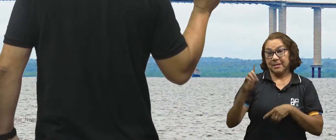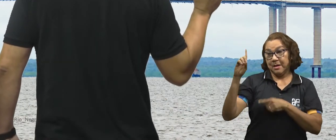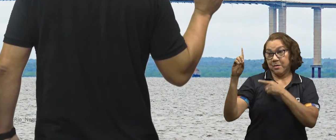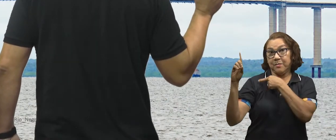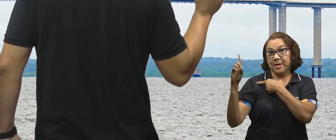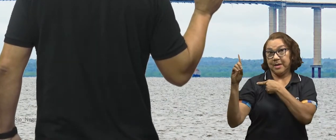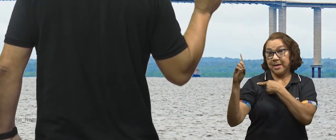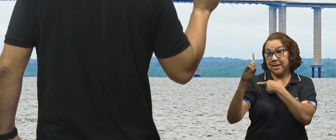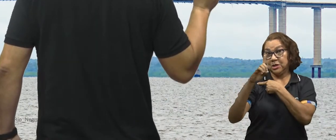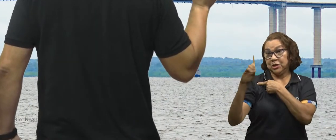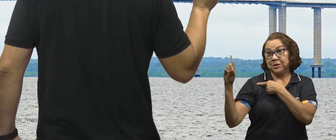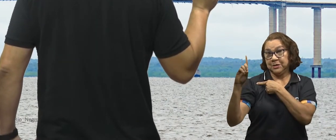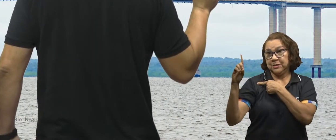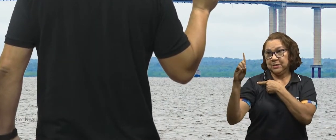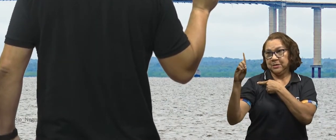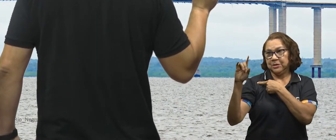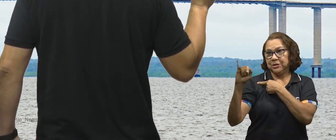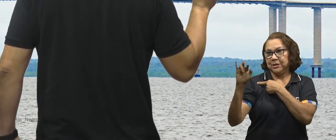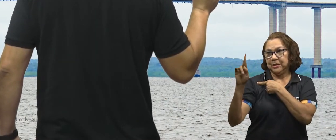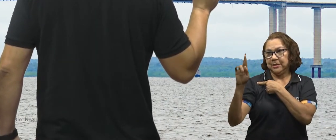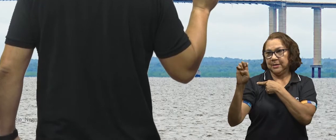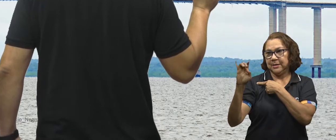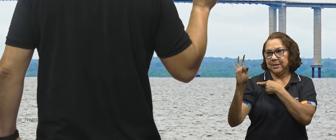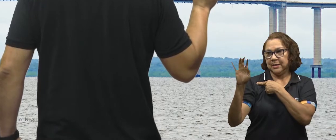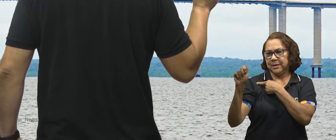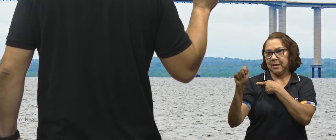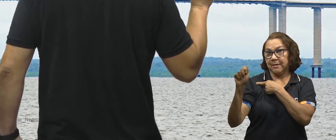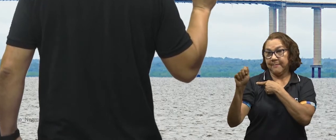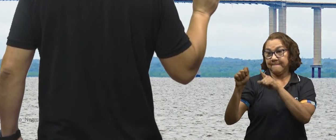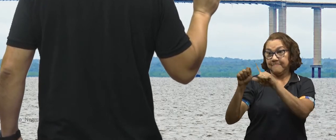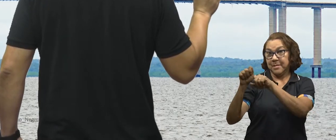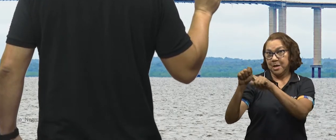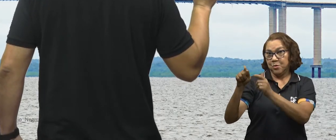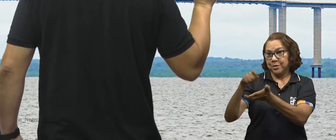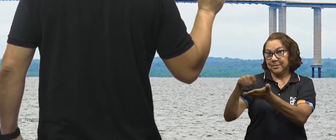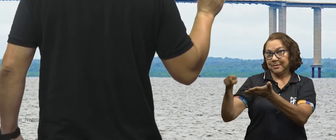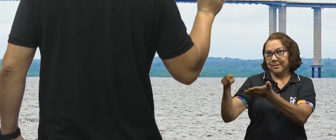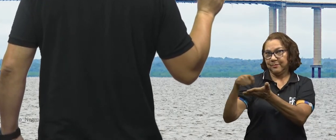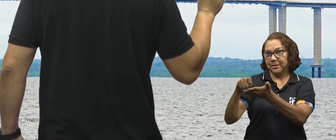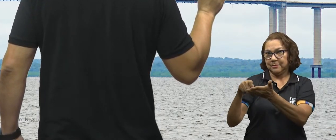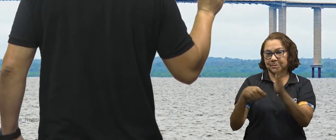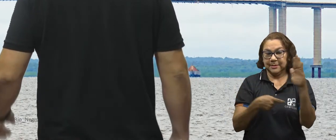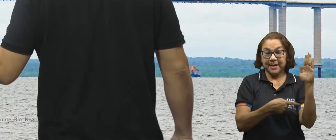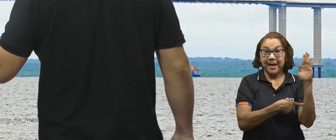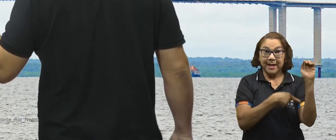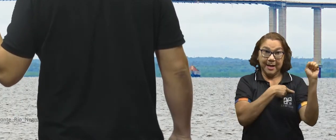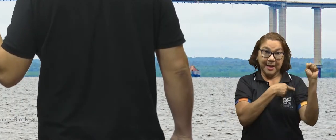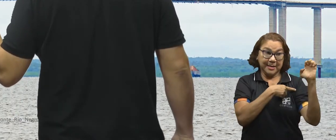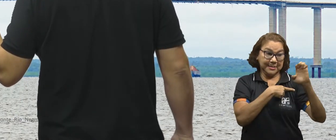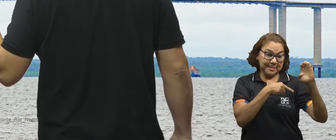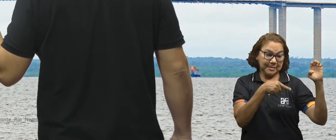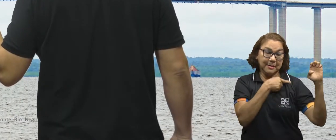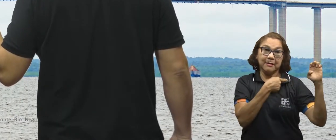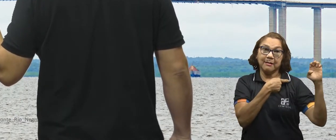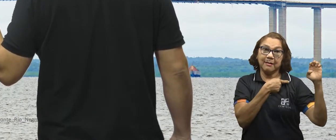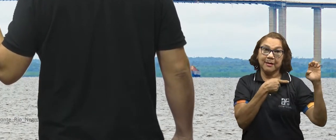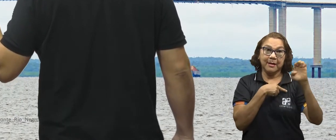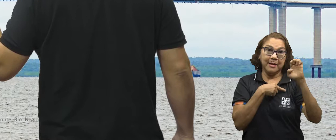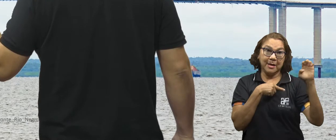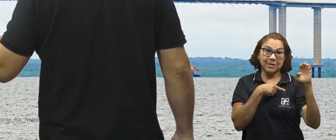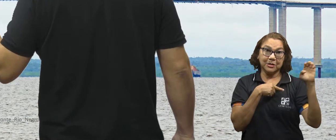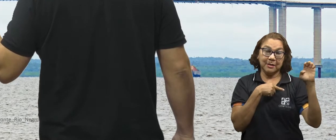Esta é a mão direita, normalmente a mão que usamos para escrever, portanto, é o nosso lado direito. Esta é a nossa mão